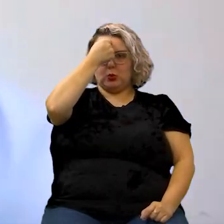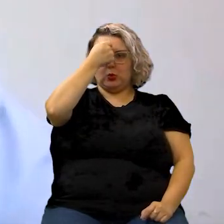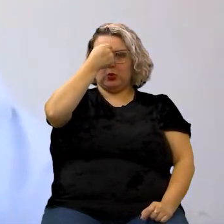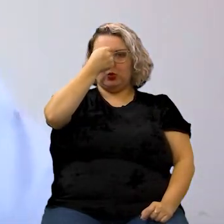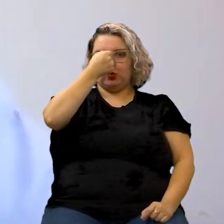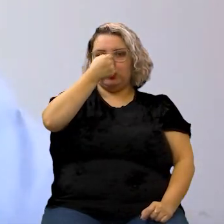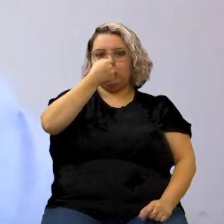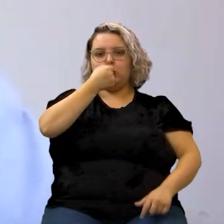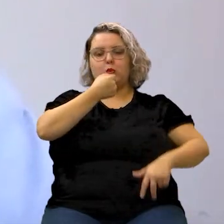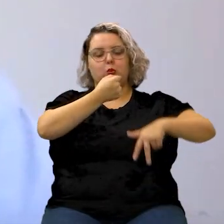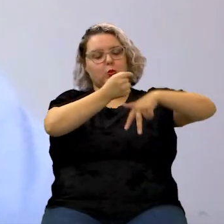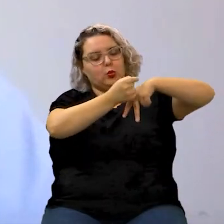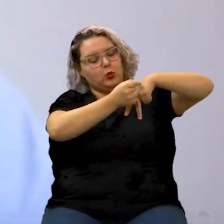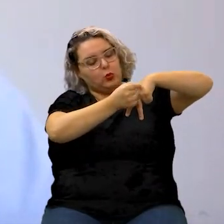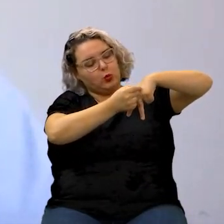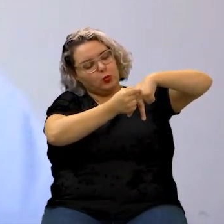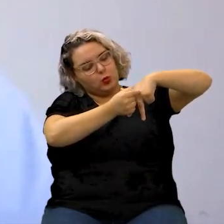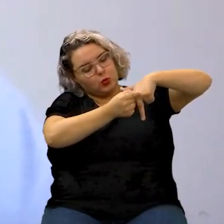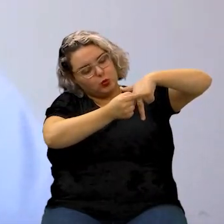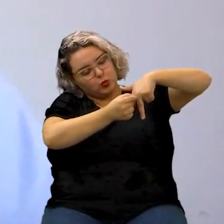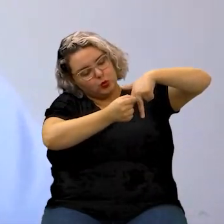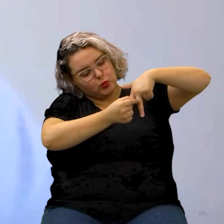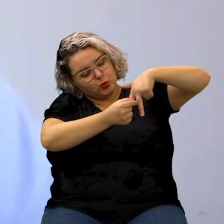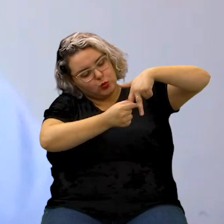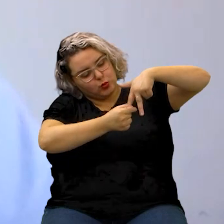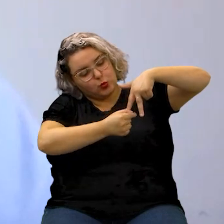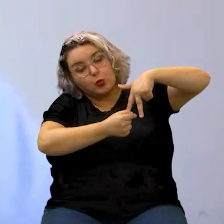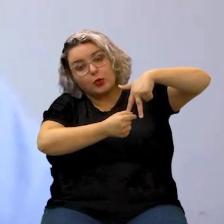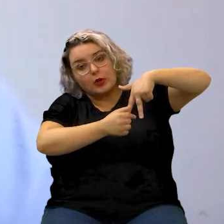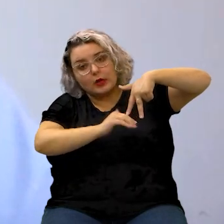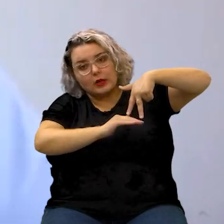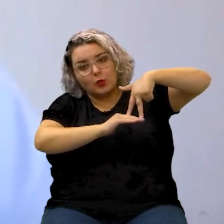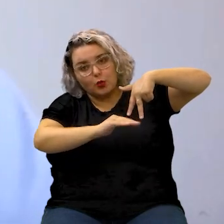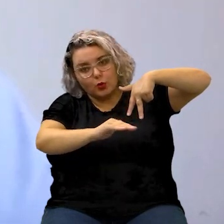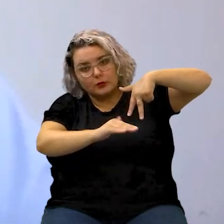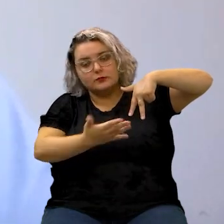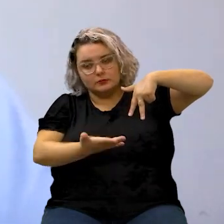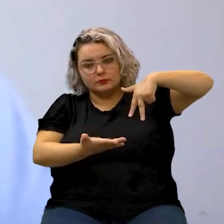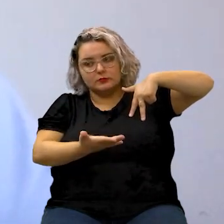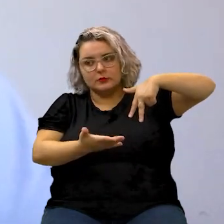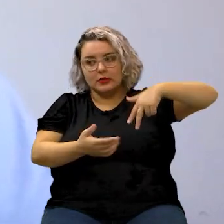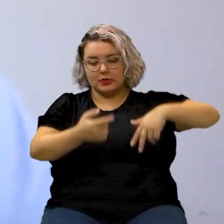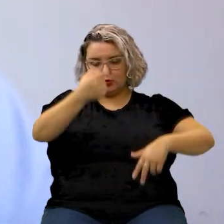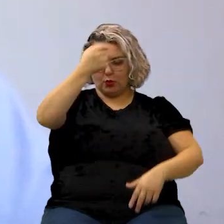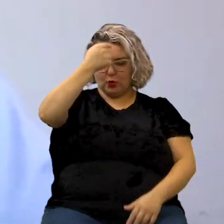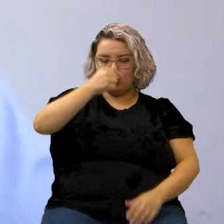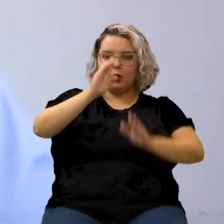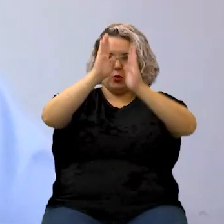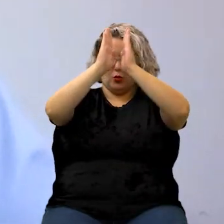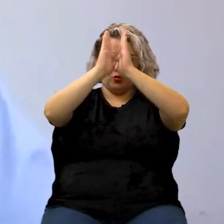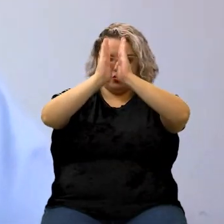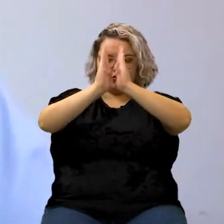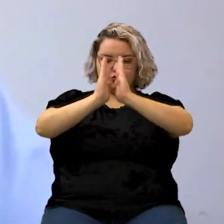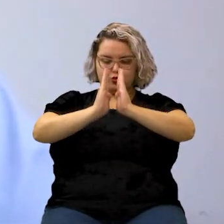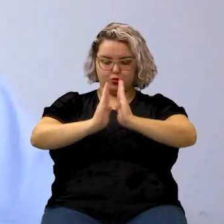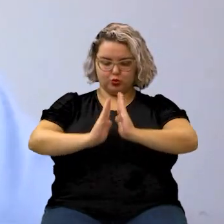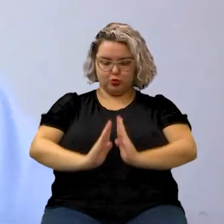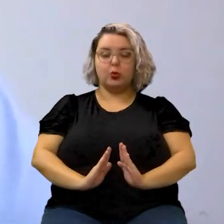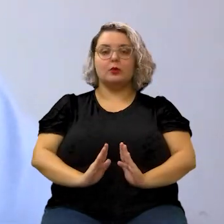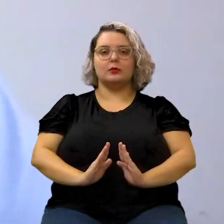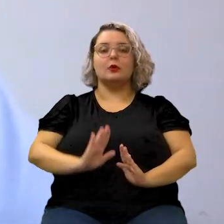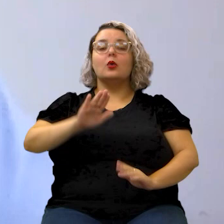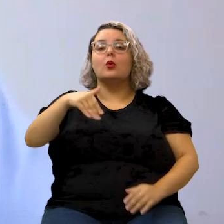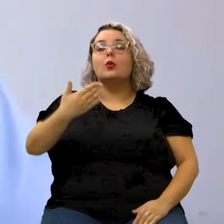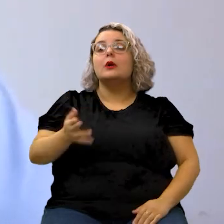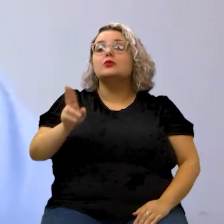desde a nossa cabeça, vai passando por dentro do corpo e vai até o chão. Esse eixo central tem que ficar retinho. E quando a